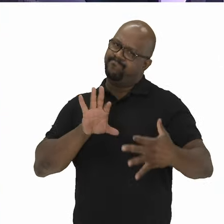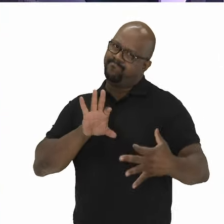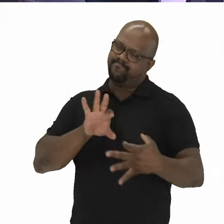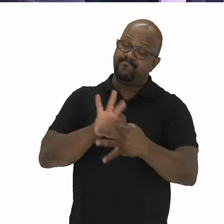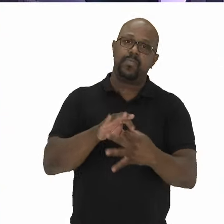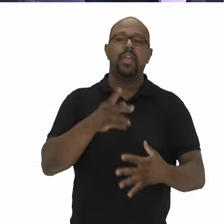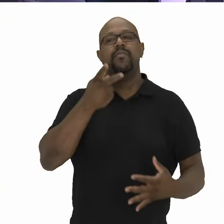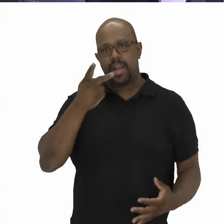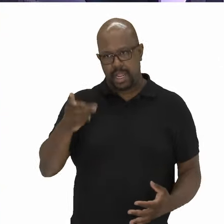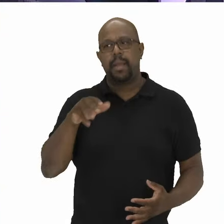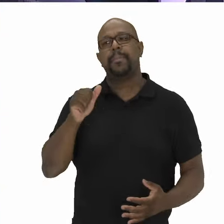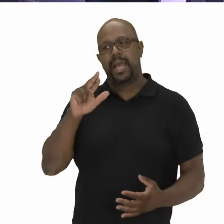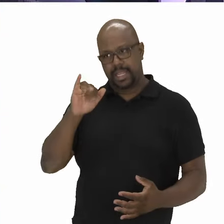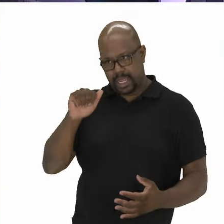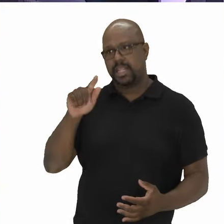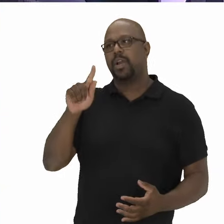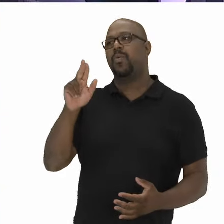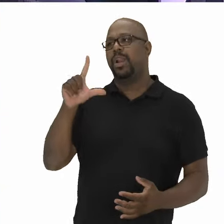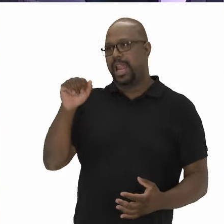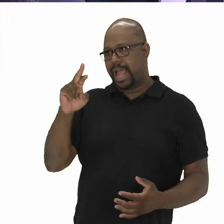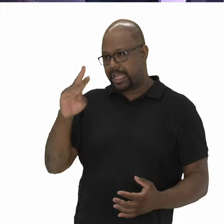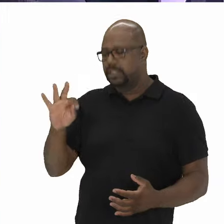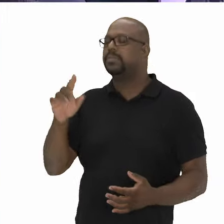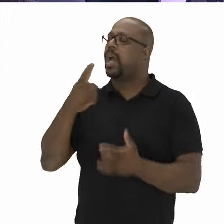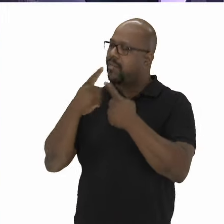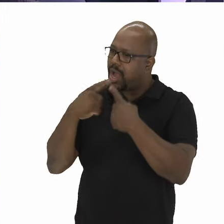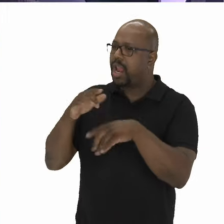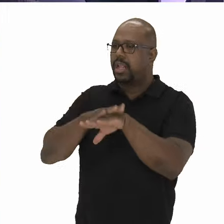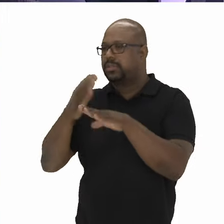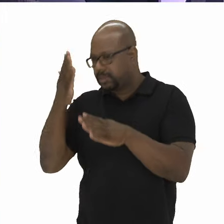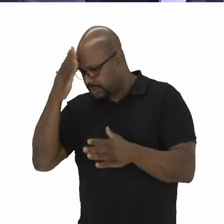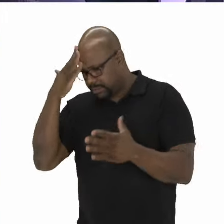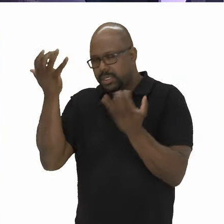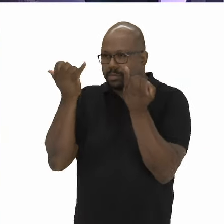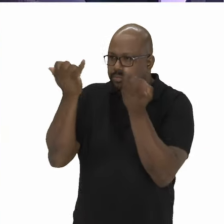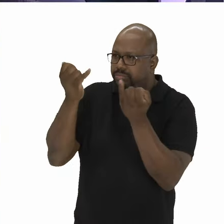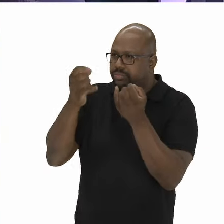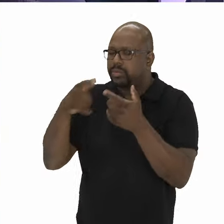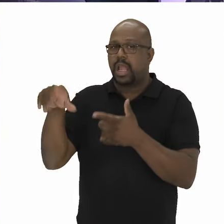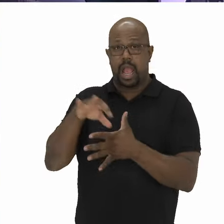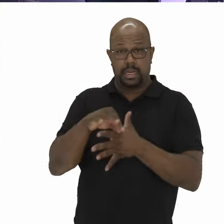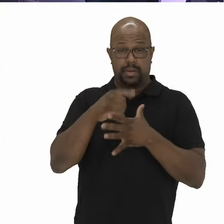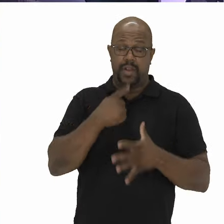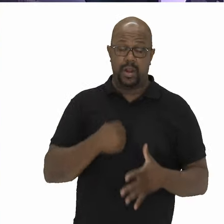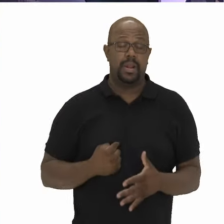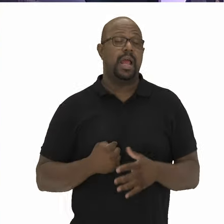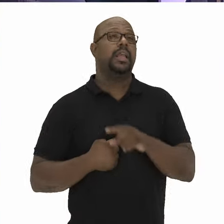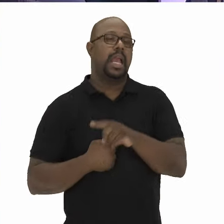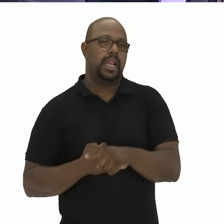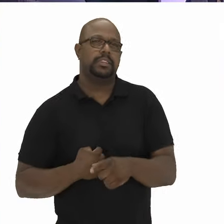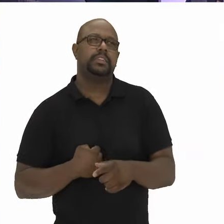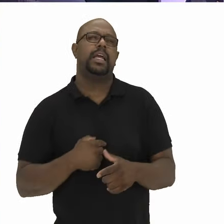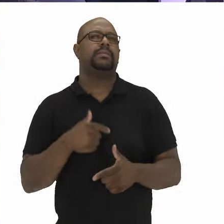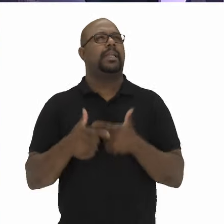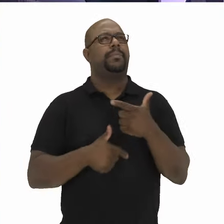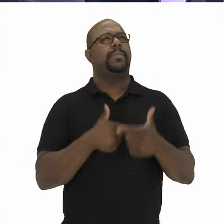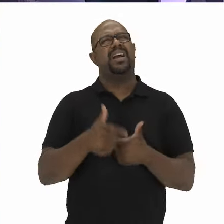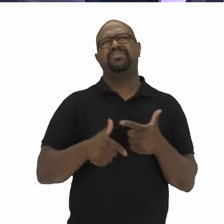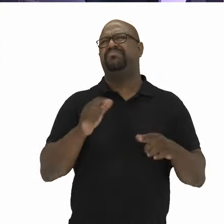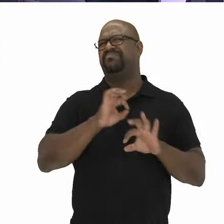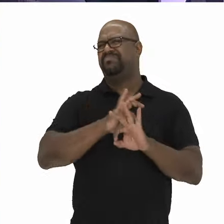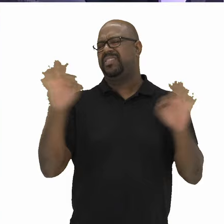engajadas inclusive falei com a Maria Antônia Gular para pegar informações saber como é que tá Andressa lá falou que ela além de